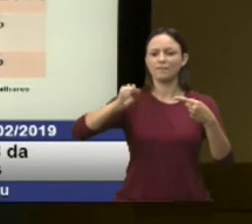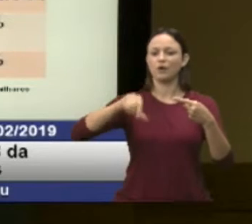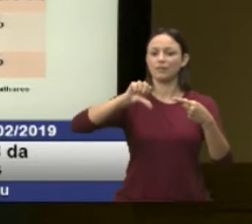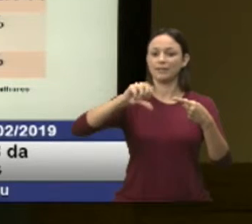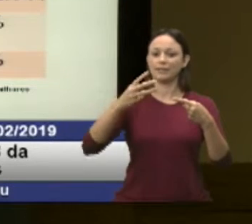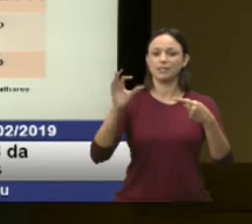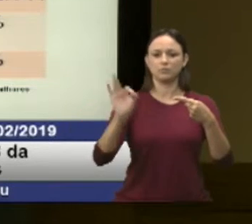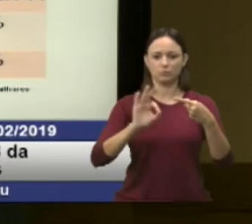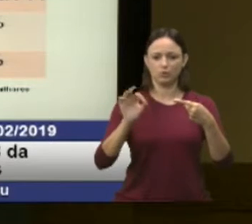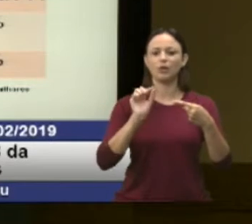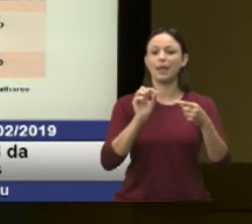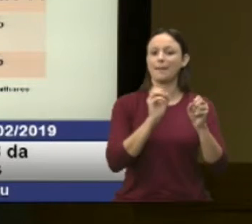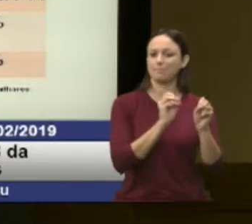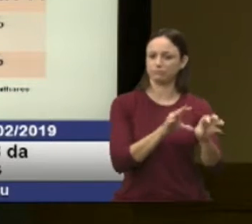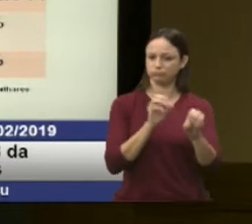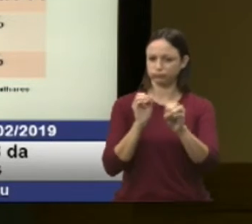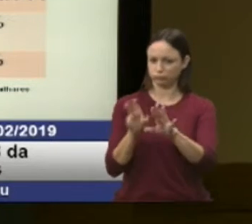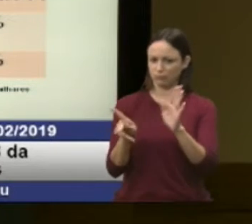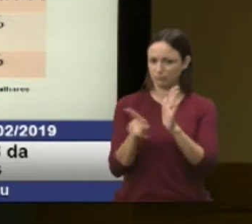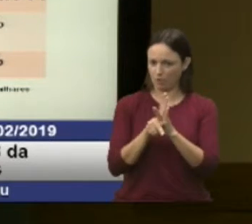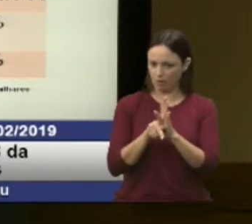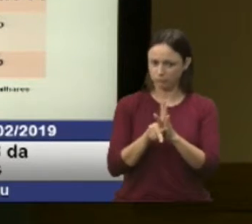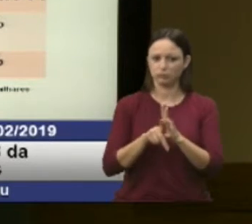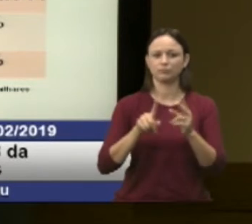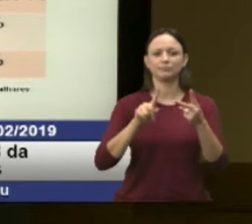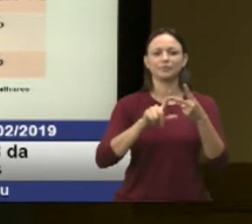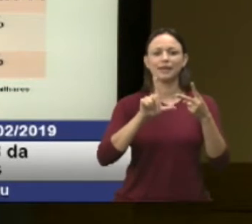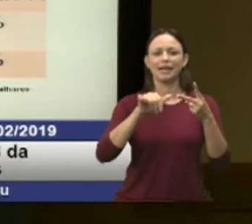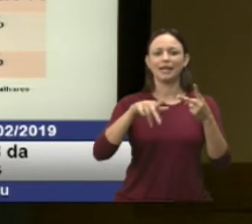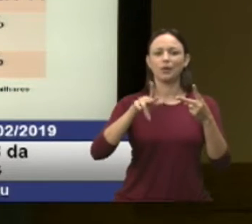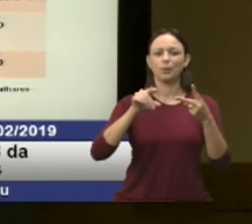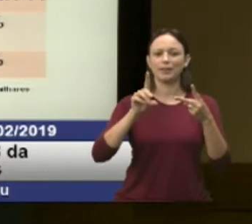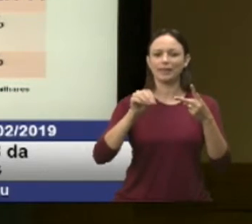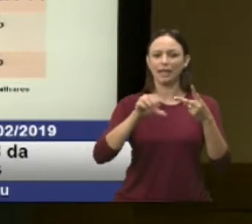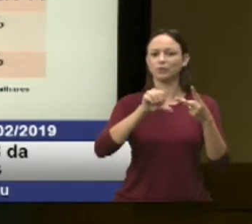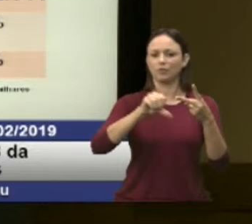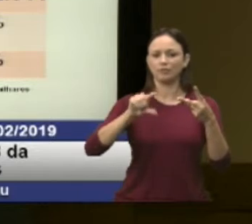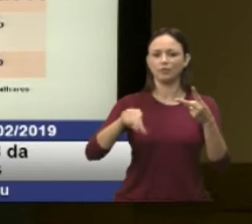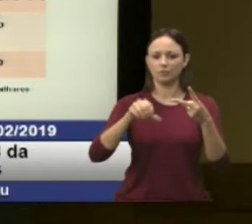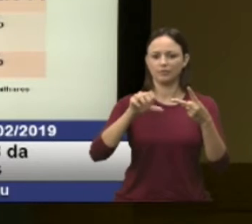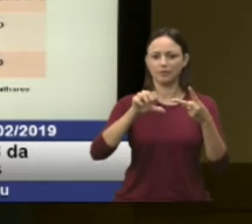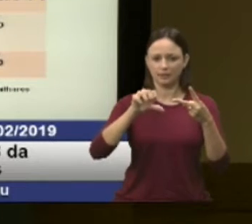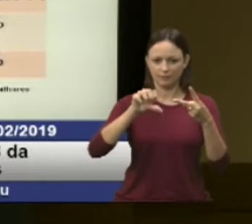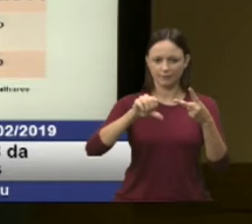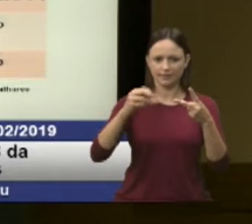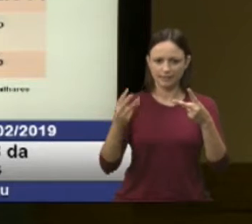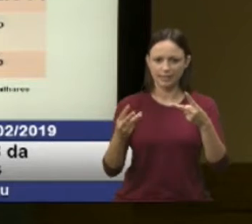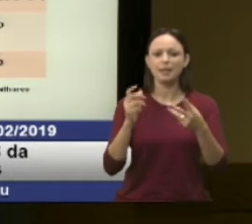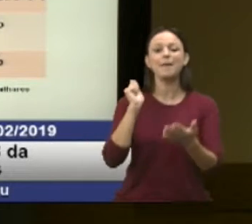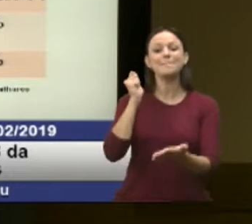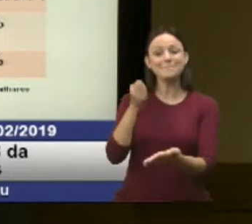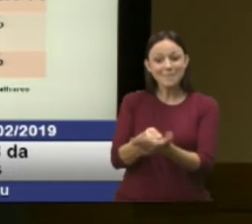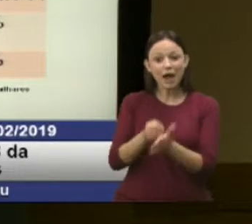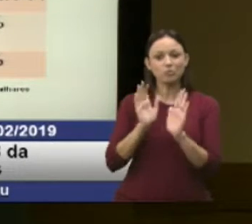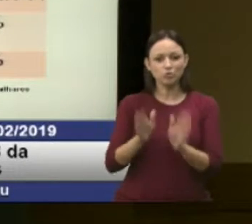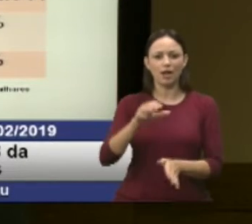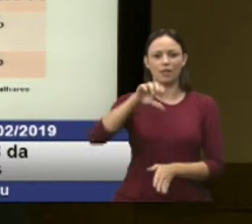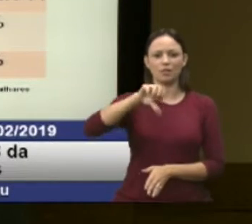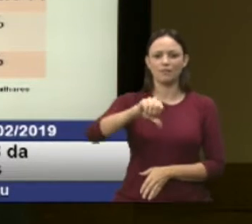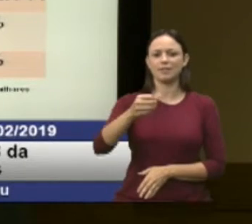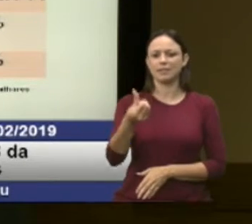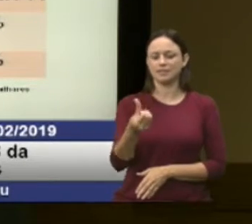99,93% com ensino, liquidado também, pago 96%. Então, nosso limite mínimo